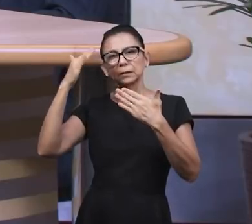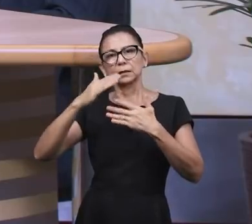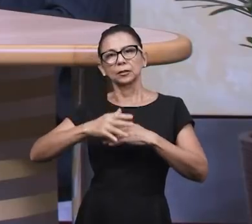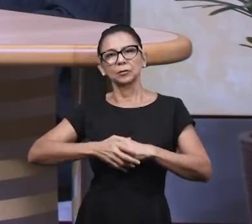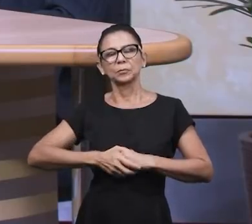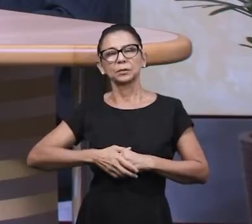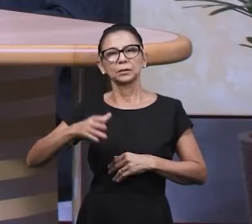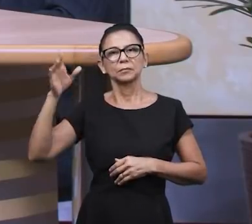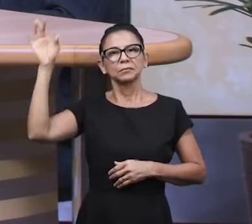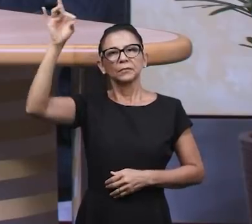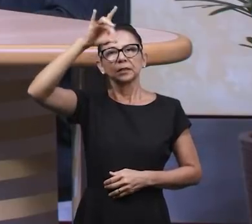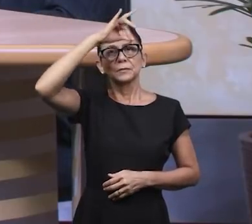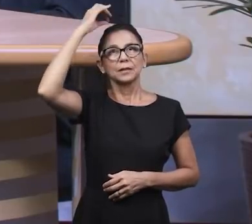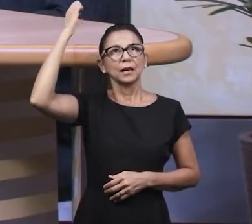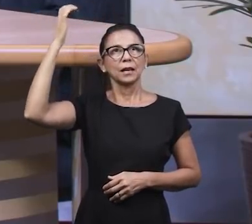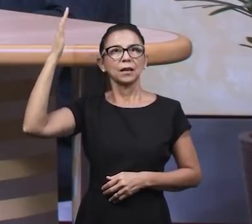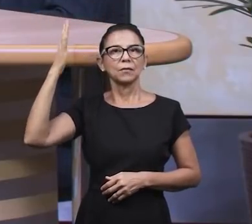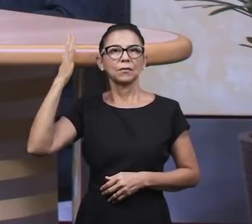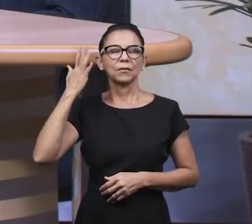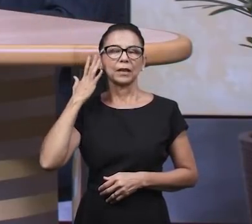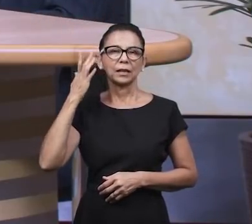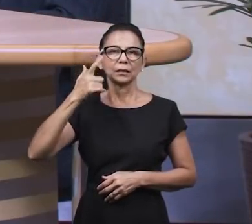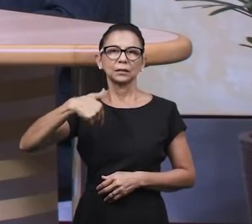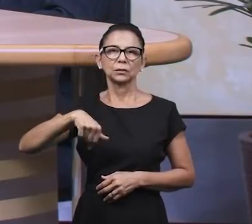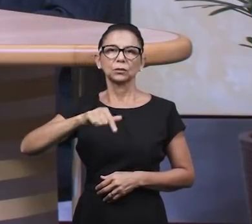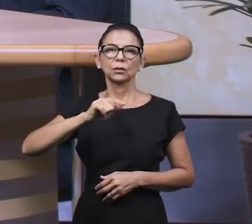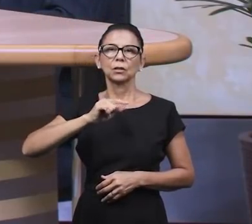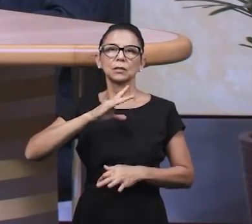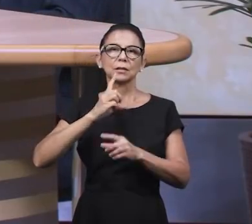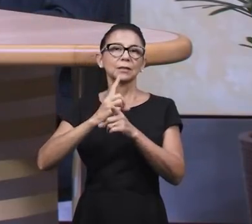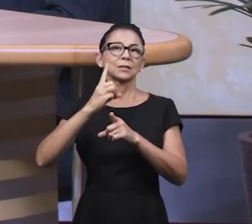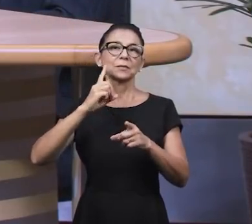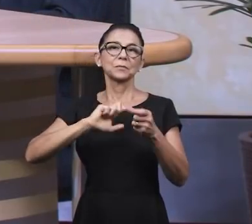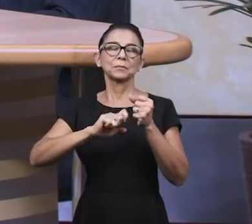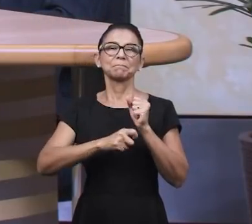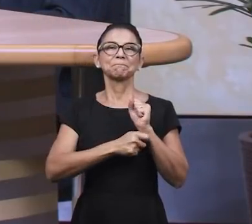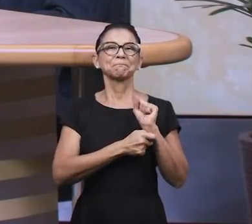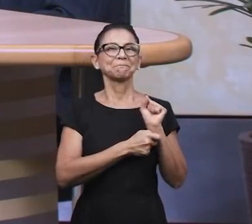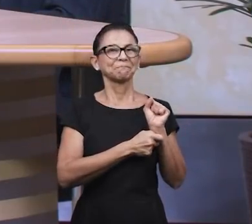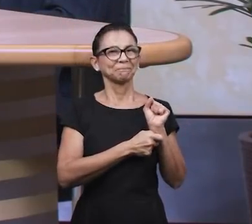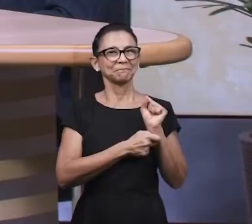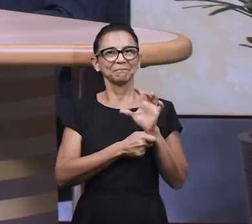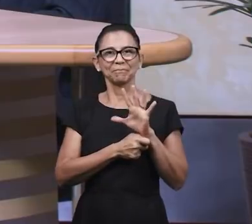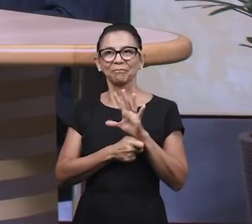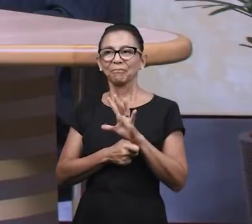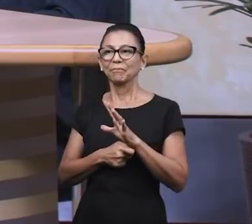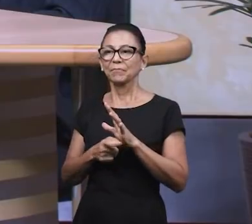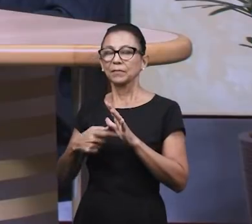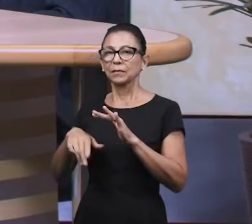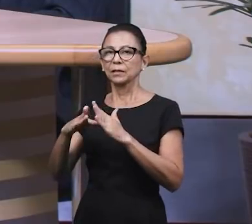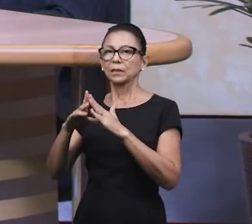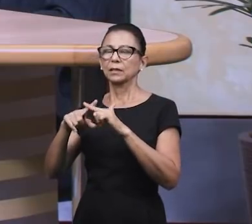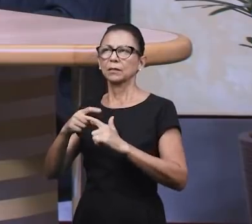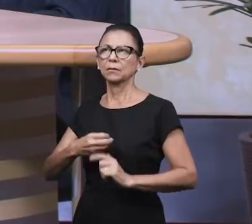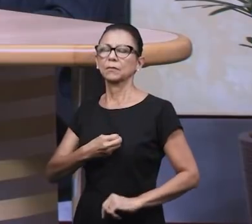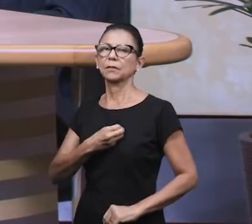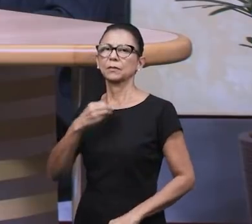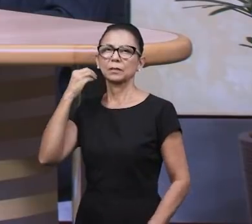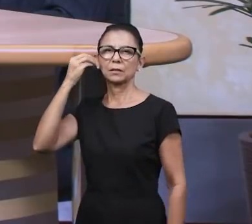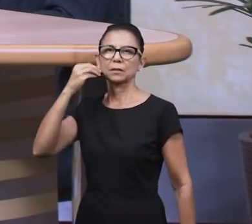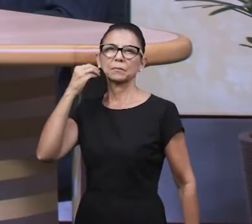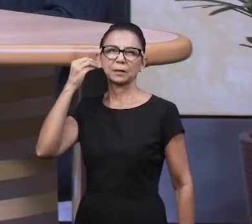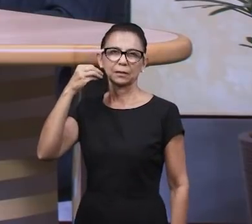pela revelação, esses mistérios, eles são desvendados e são abertos, e nós, como igreja, temos vivido